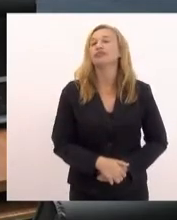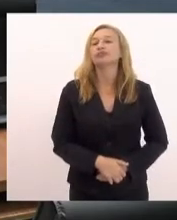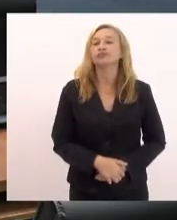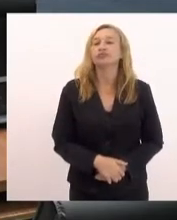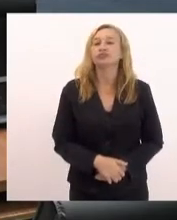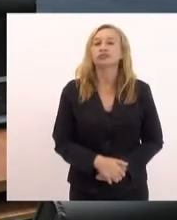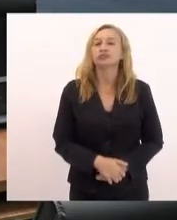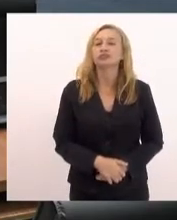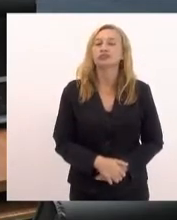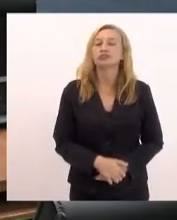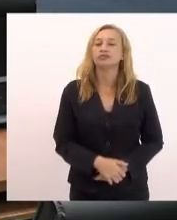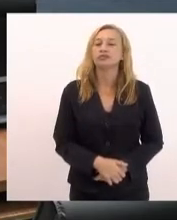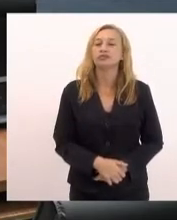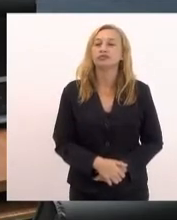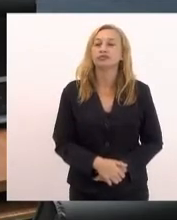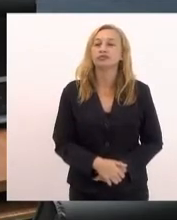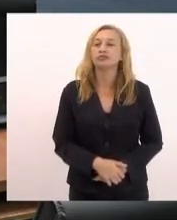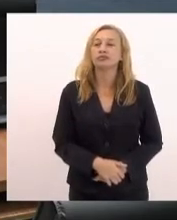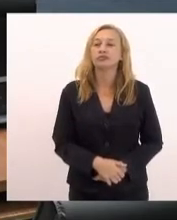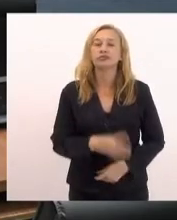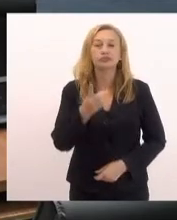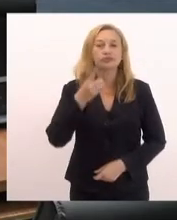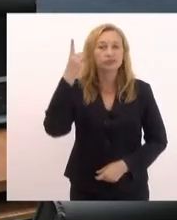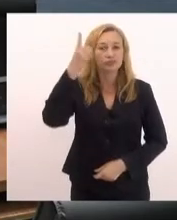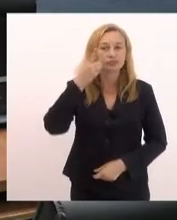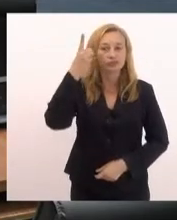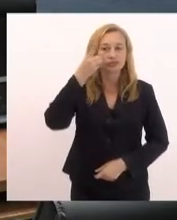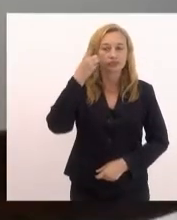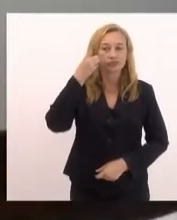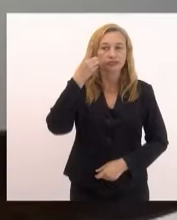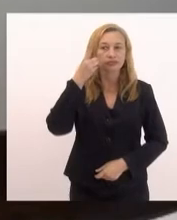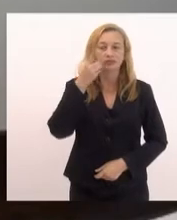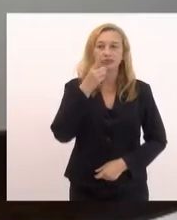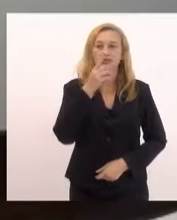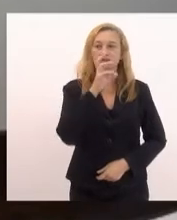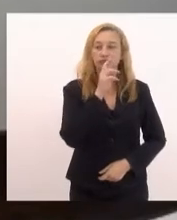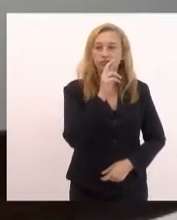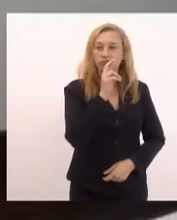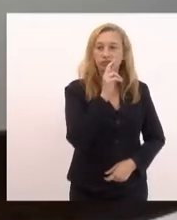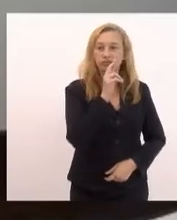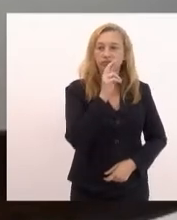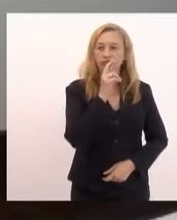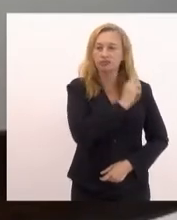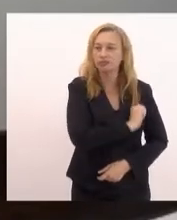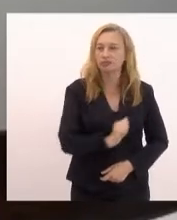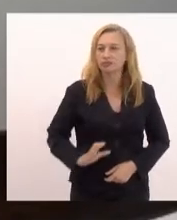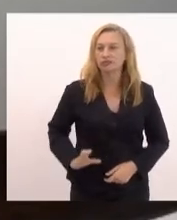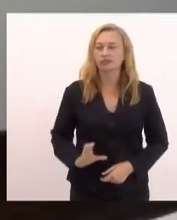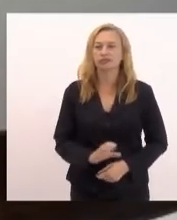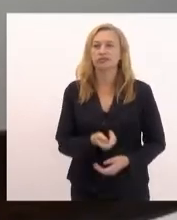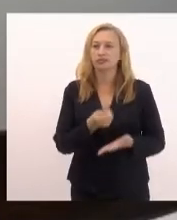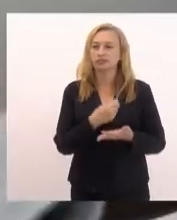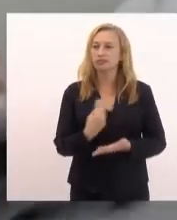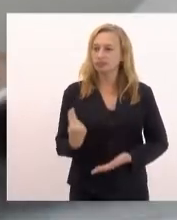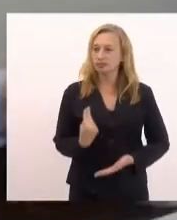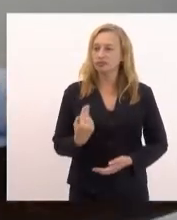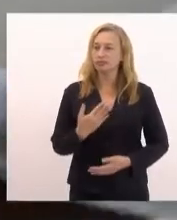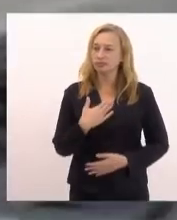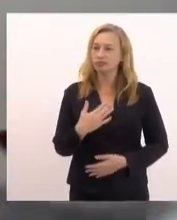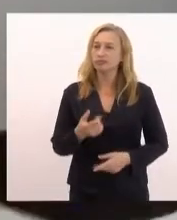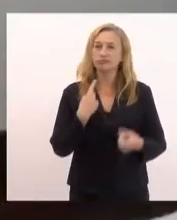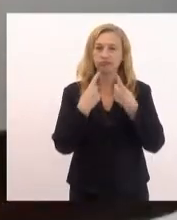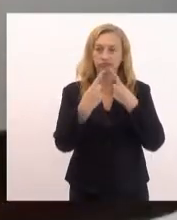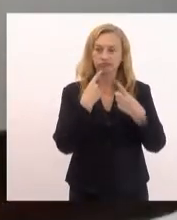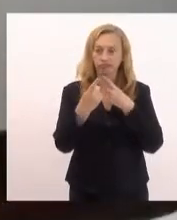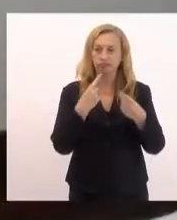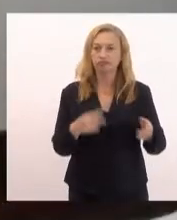André, deputado André Siciliano, eu fiz questão de me inscrever para discutir